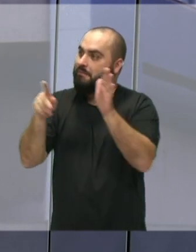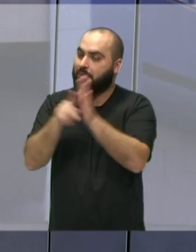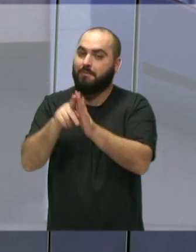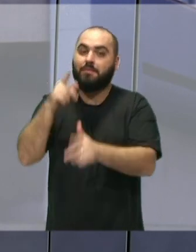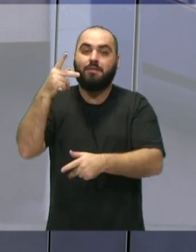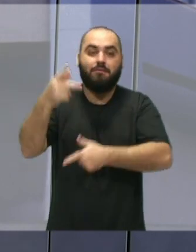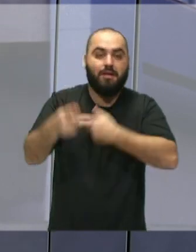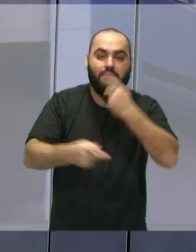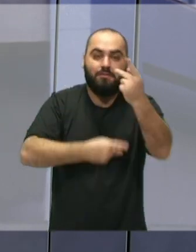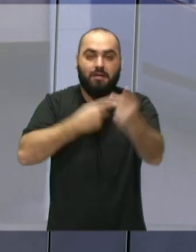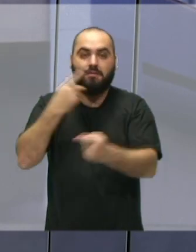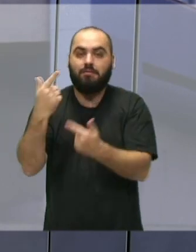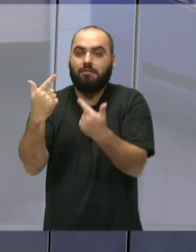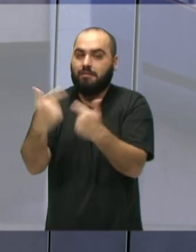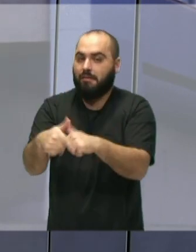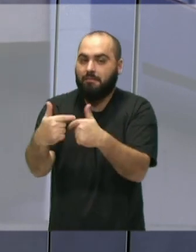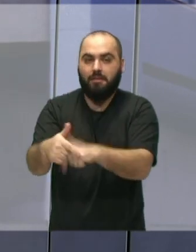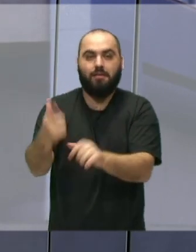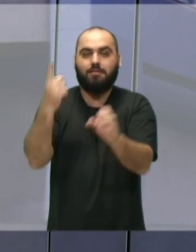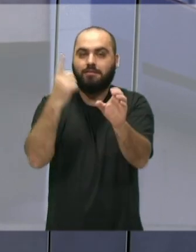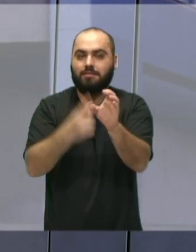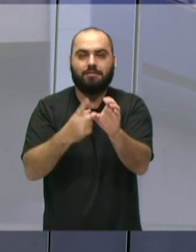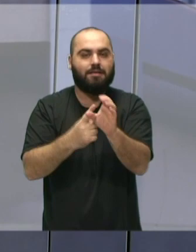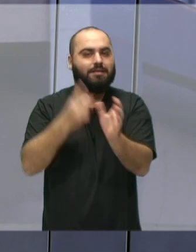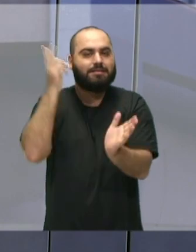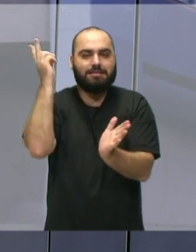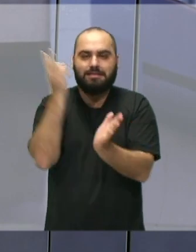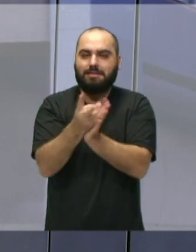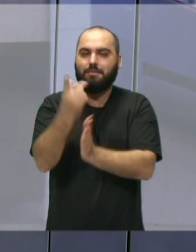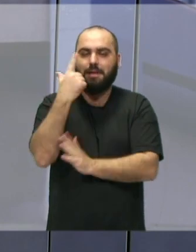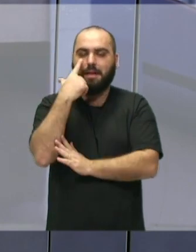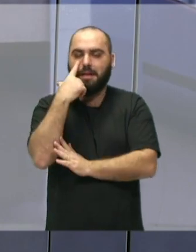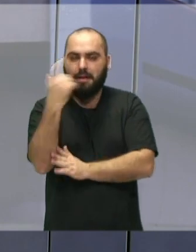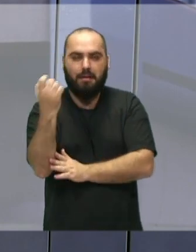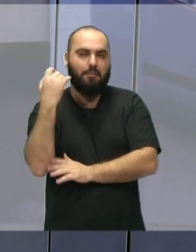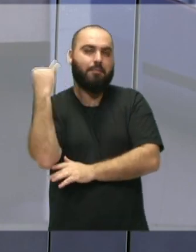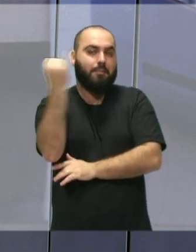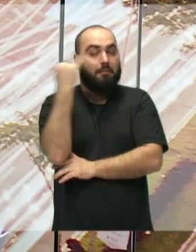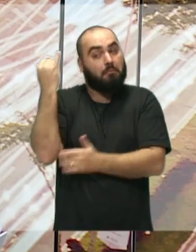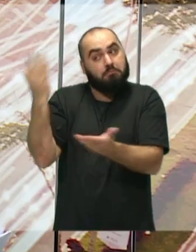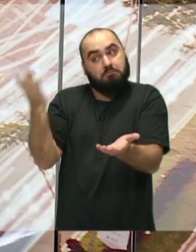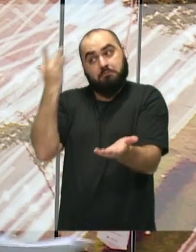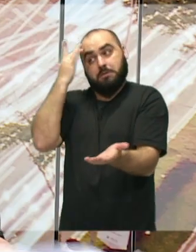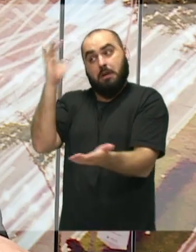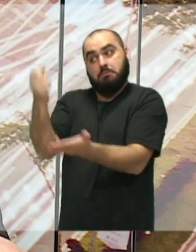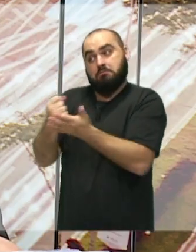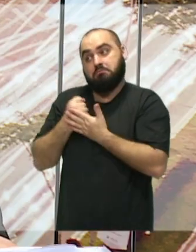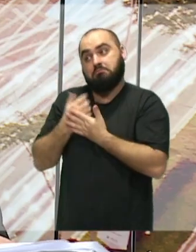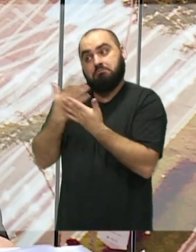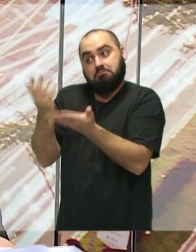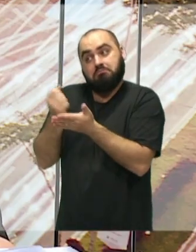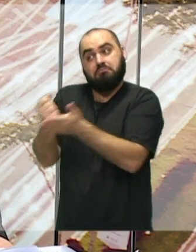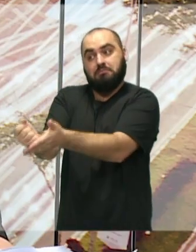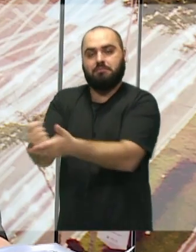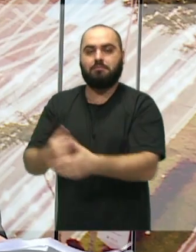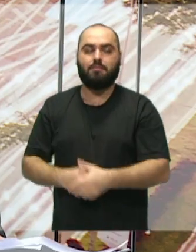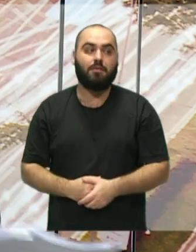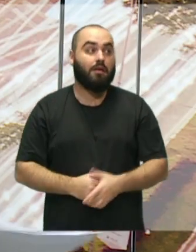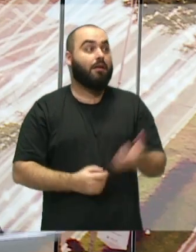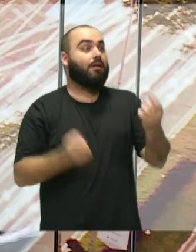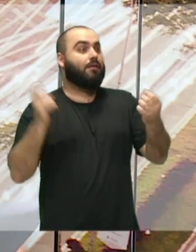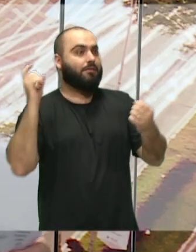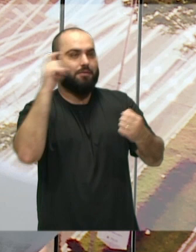dos nossos trabalhos. É sempre interessante e importante. Vamos ver no que eu posso colaborar. Vereadora, voltando de um período de descanso,